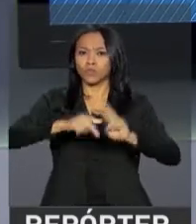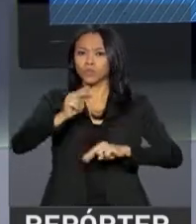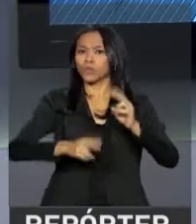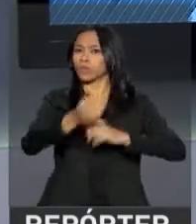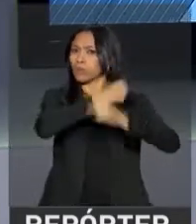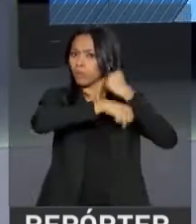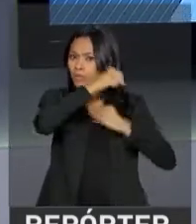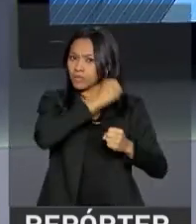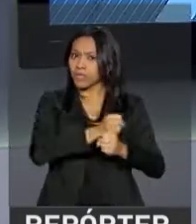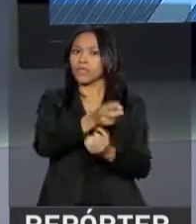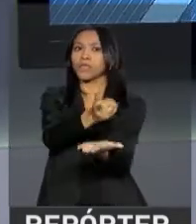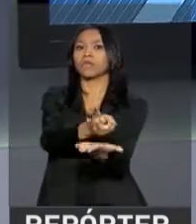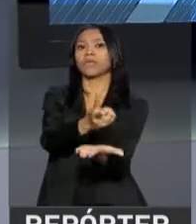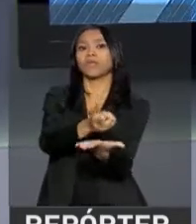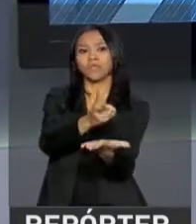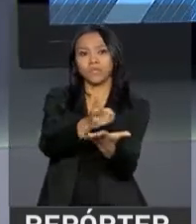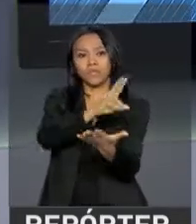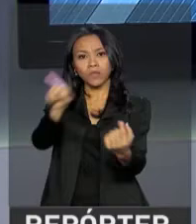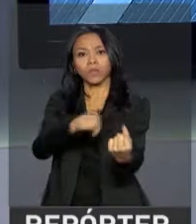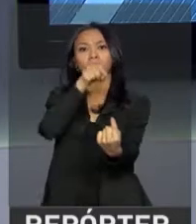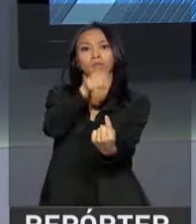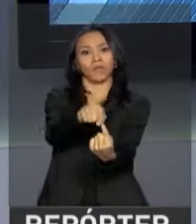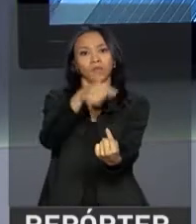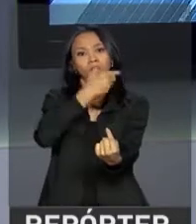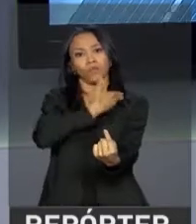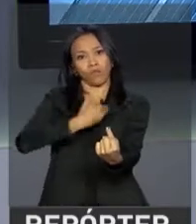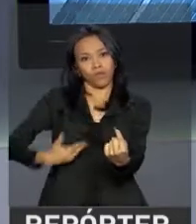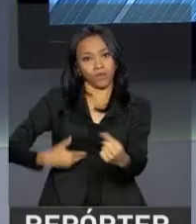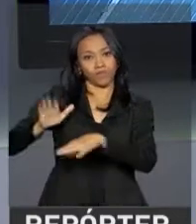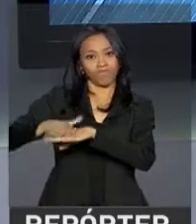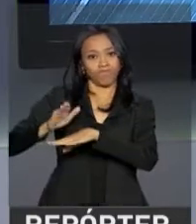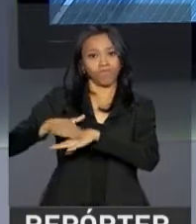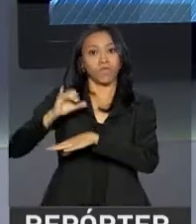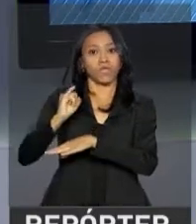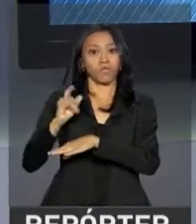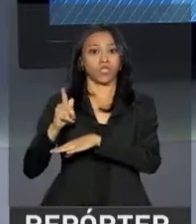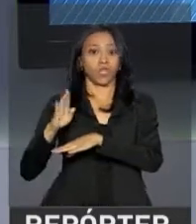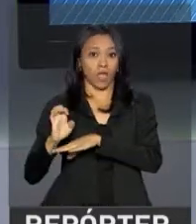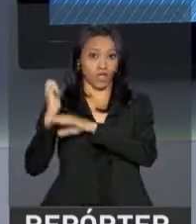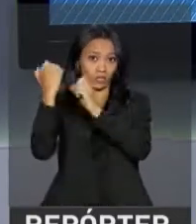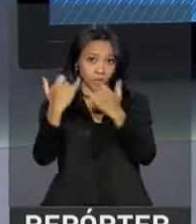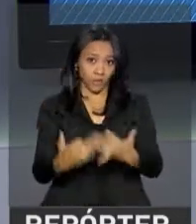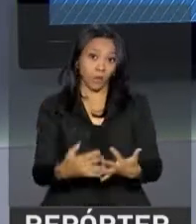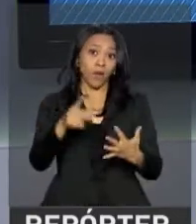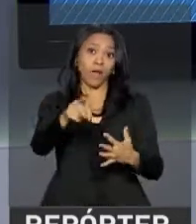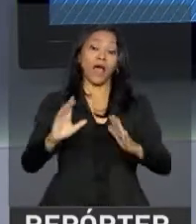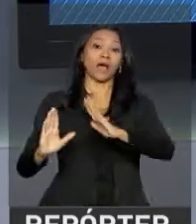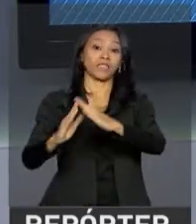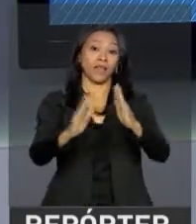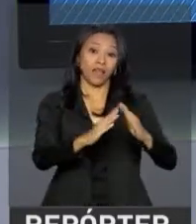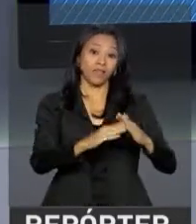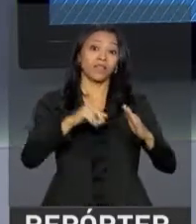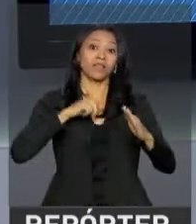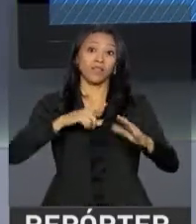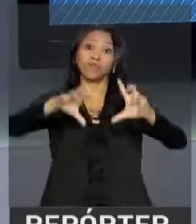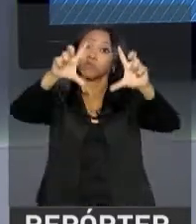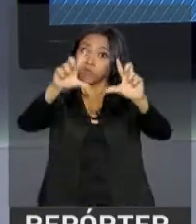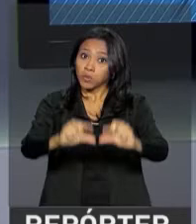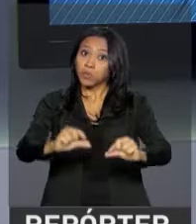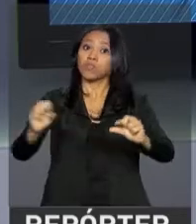faixa de tolerância da meta do governo segundo o ibge não foi o único grupo a registrar deflação em janeiro